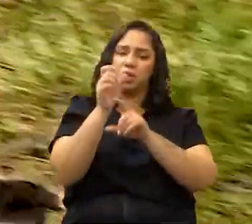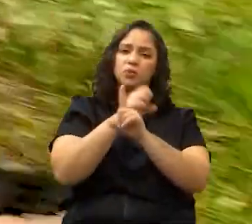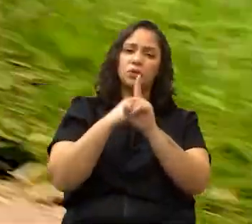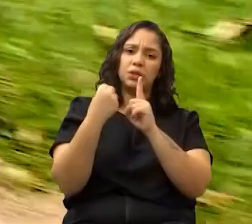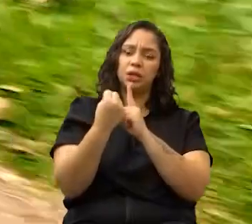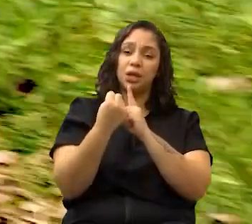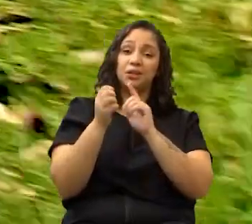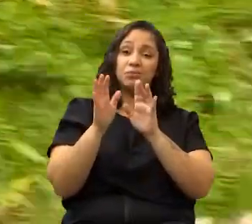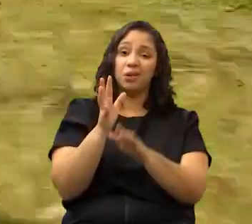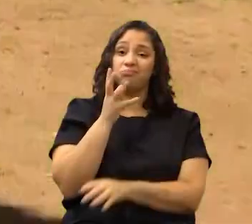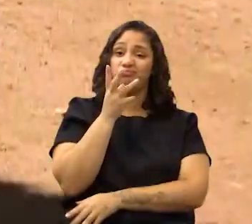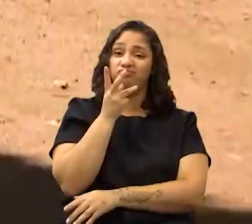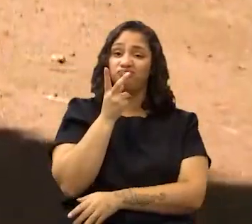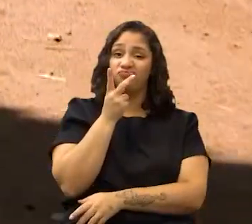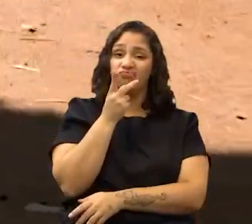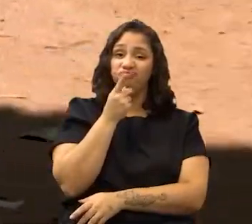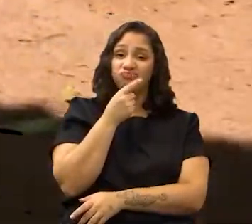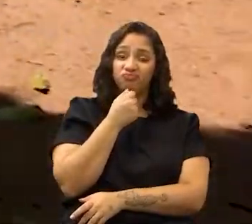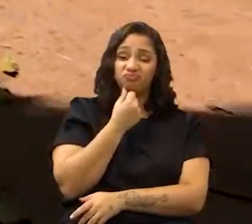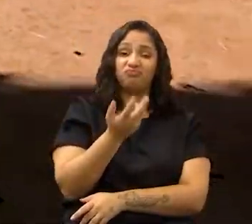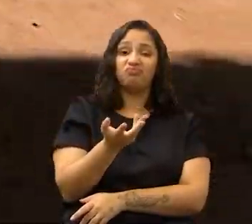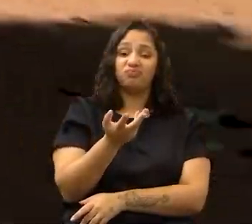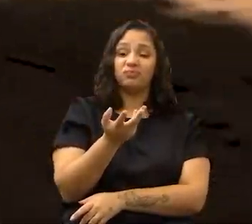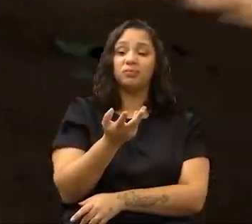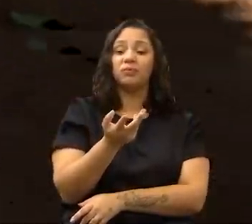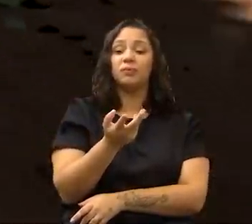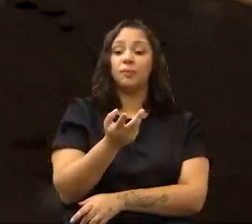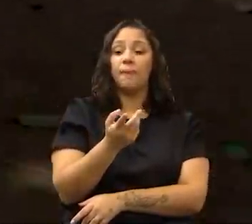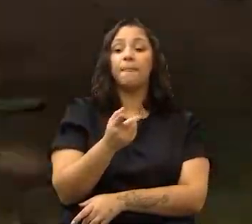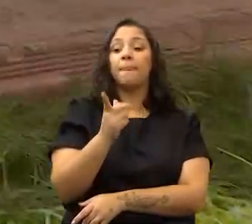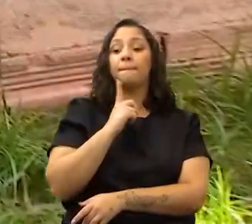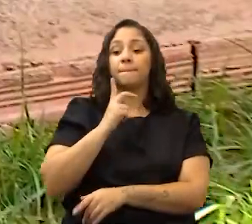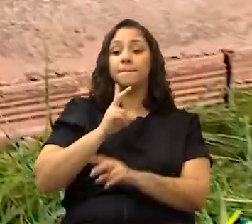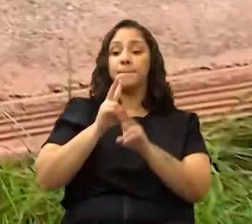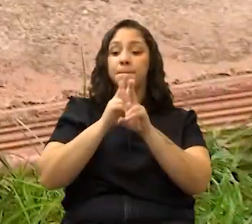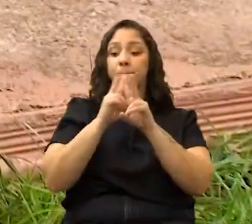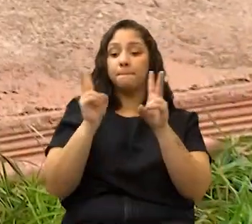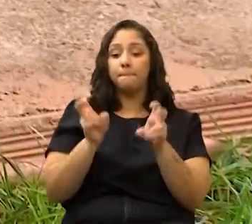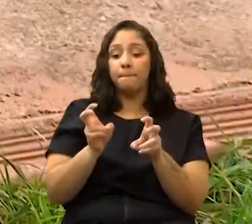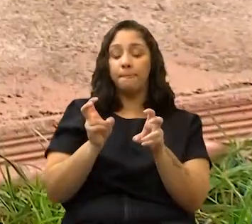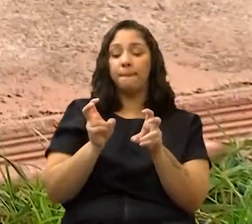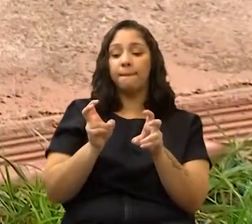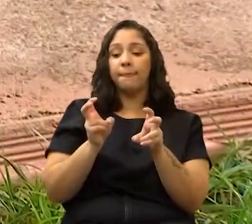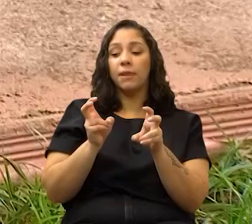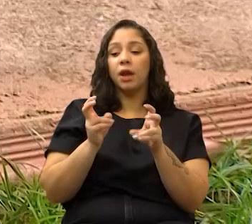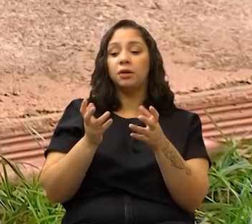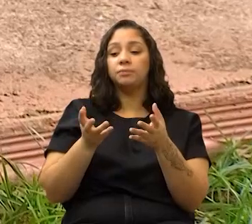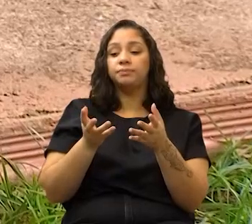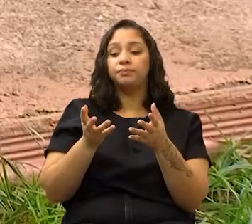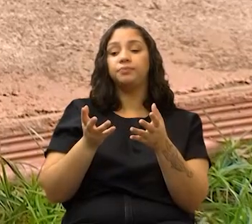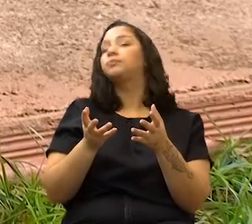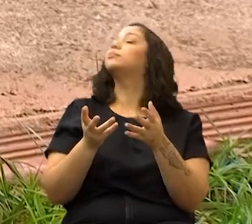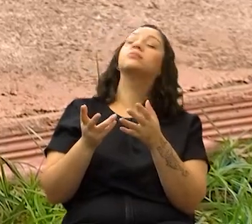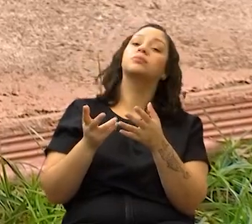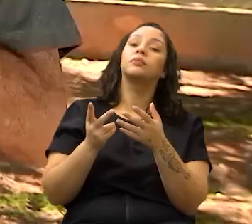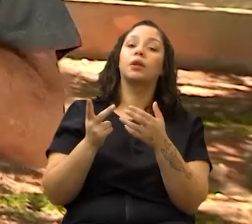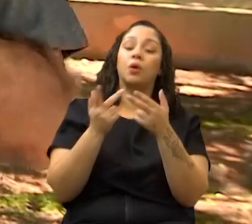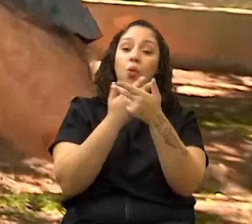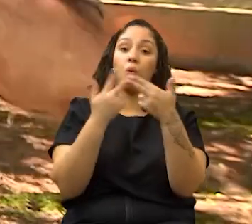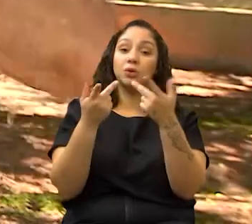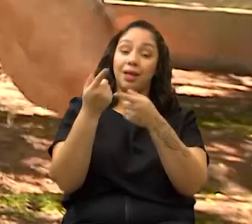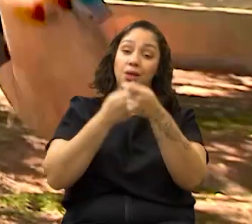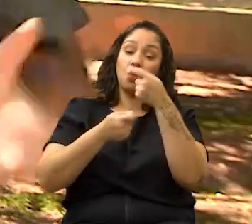conscientização da sociedade, mas ela é lenta. Tá? E aí você entra com a questão